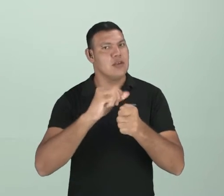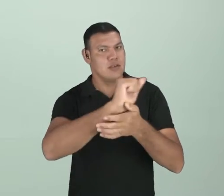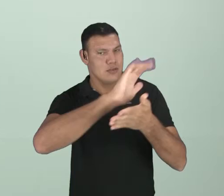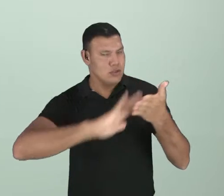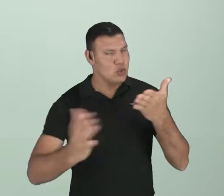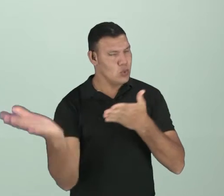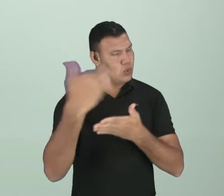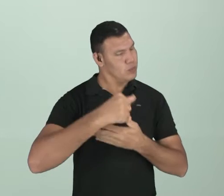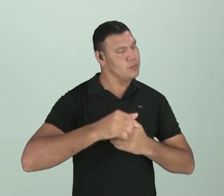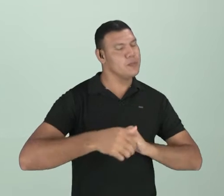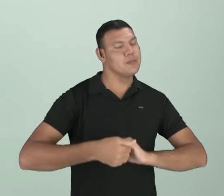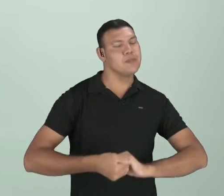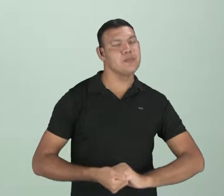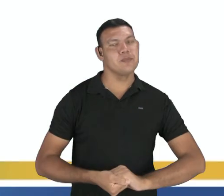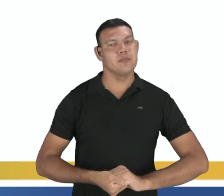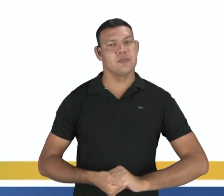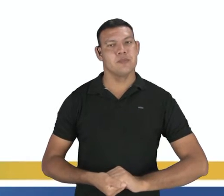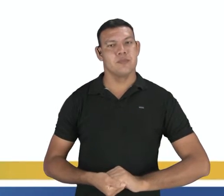Venha comigo!